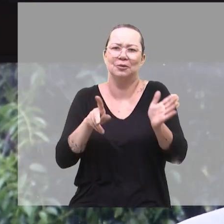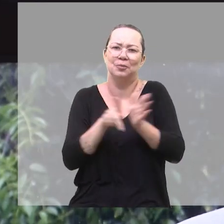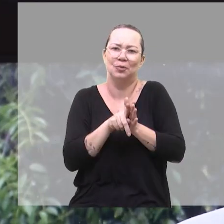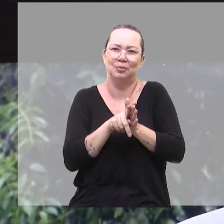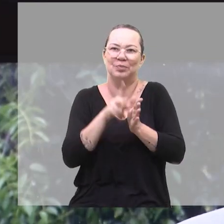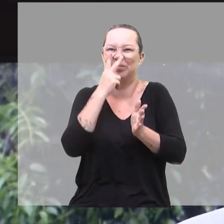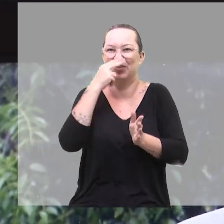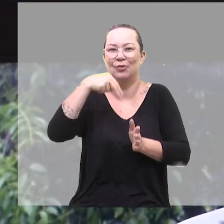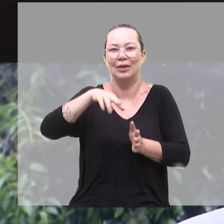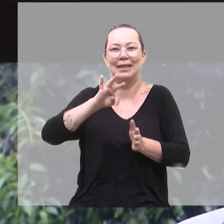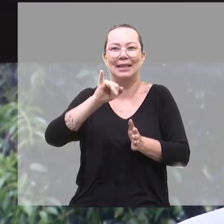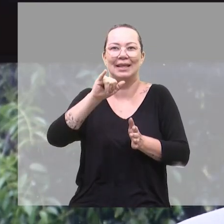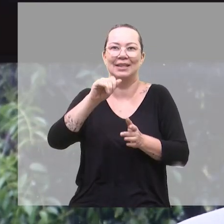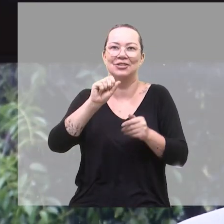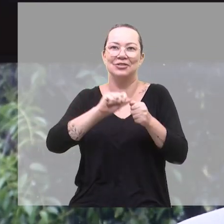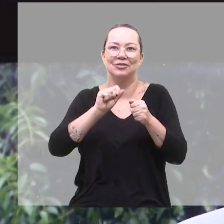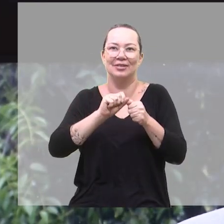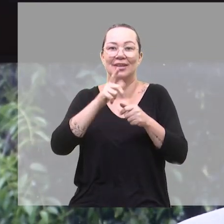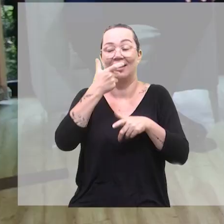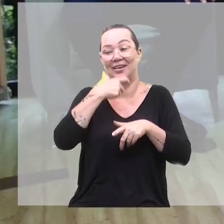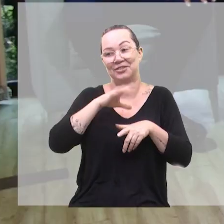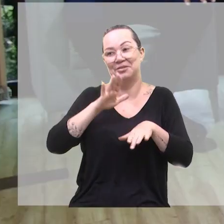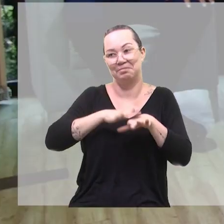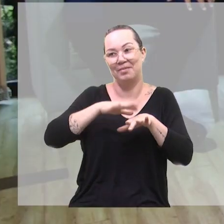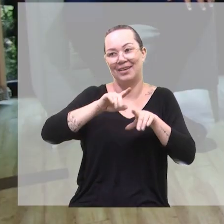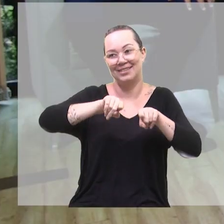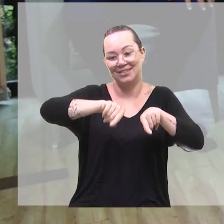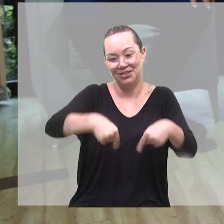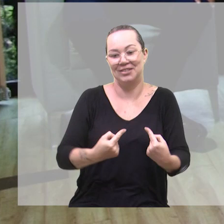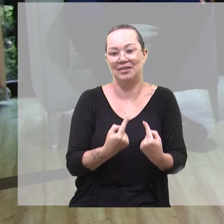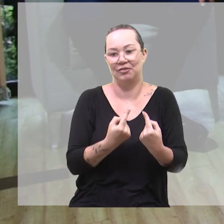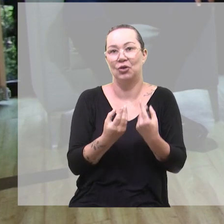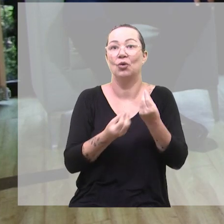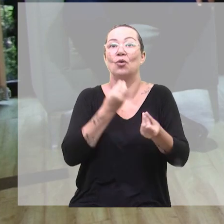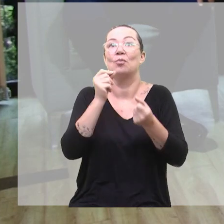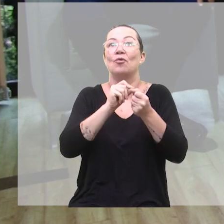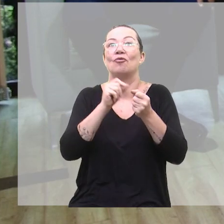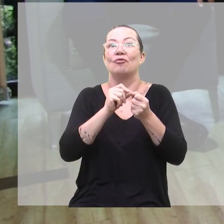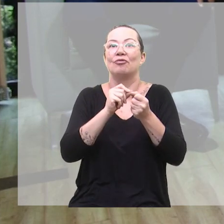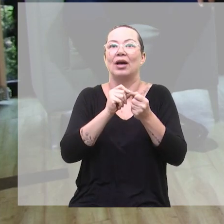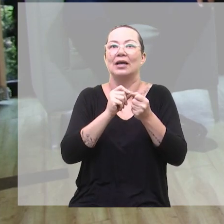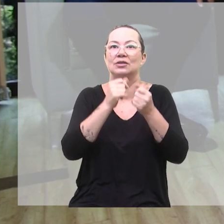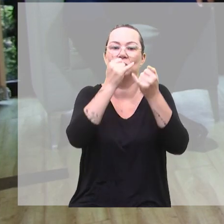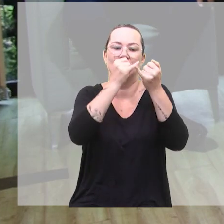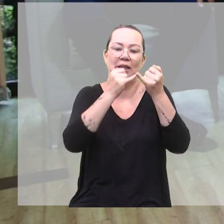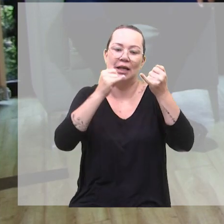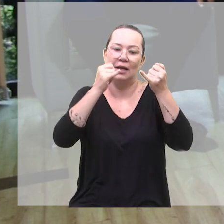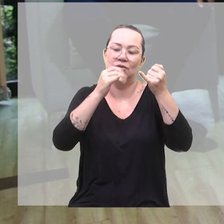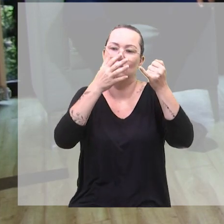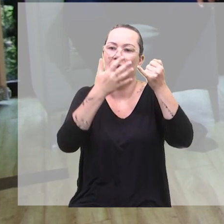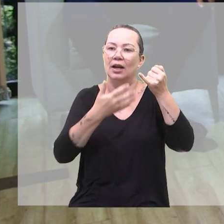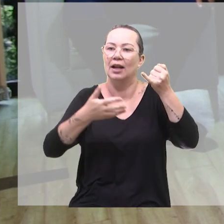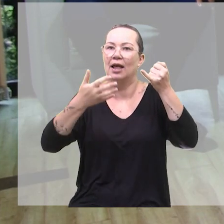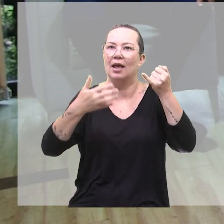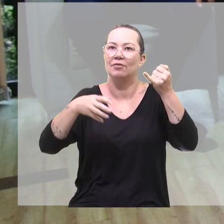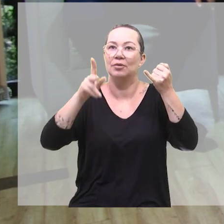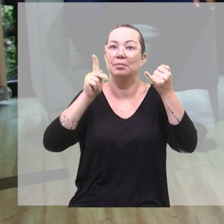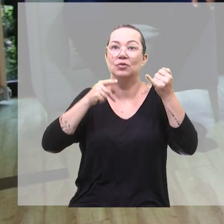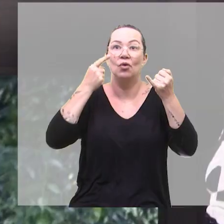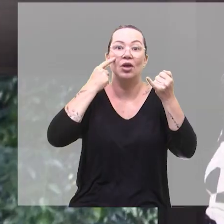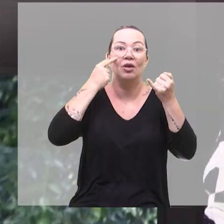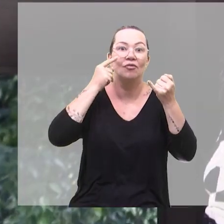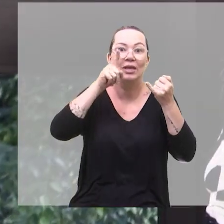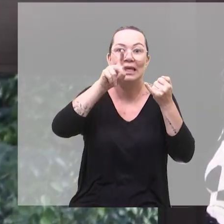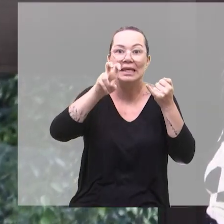seu modo. E é o que a Nath faz. Acho que quanto mais desafio, como que faz um traço leve uma pessoa